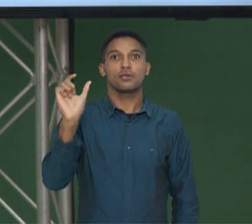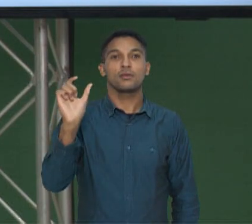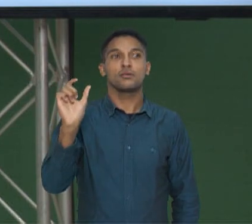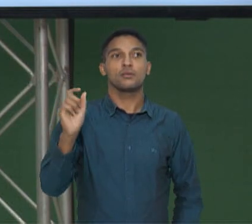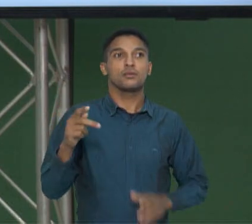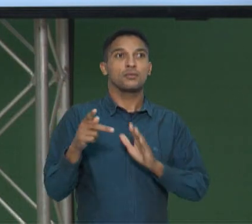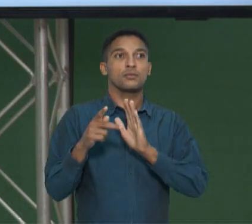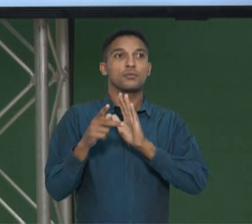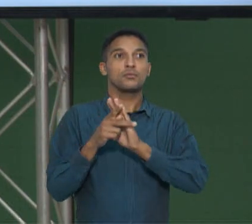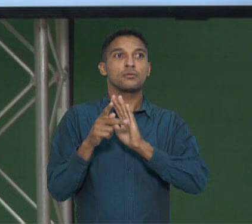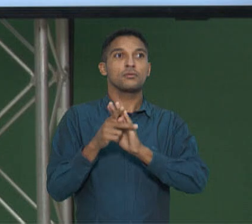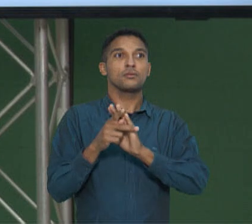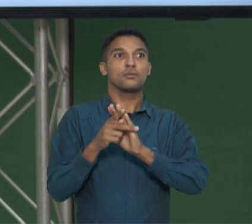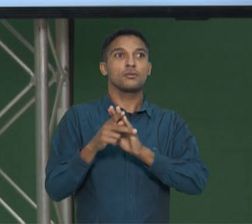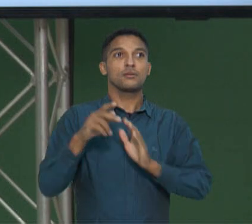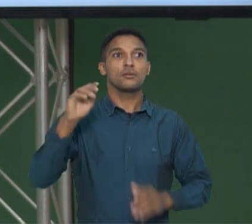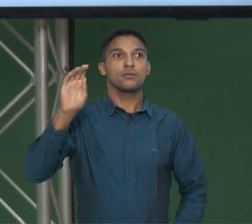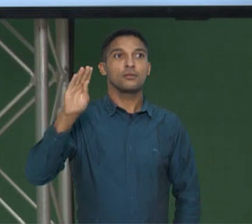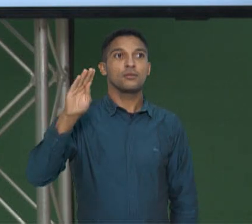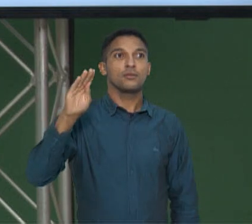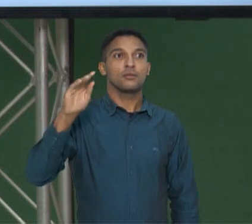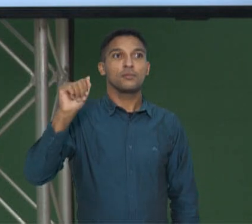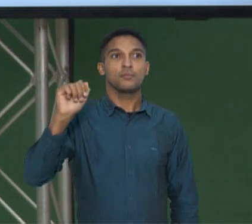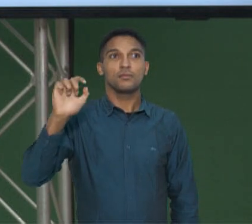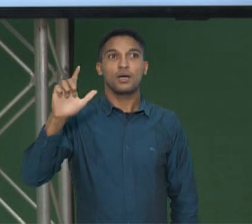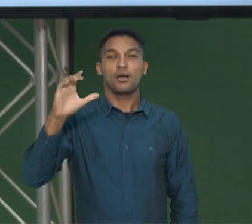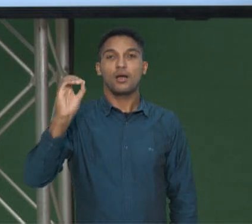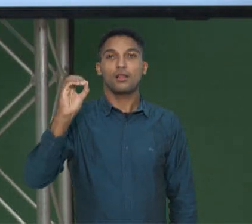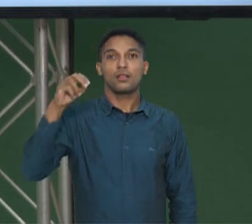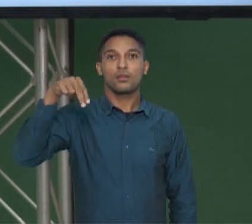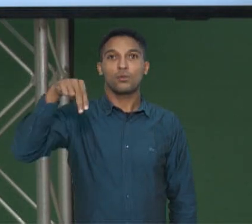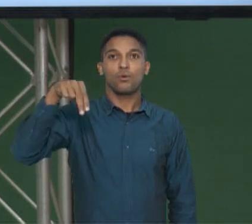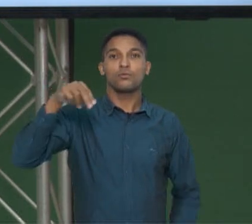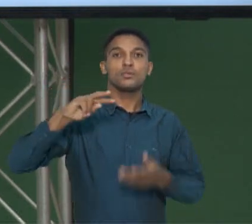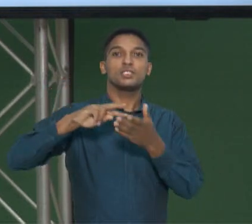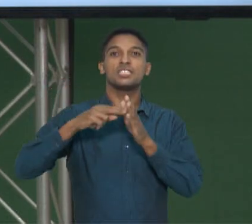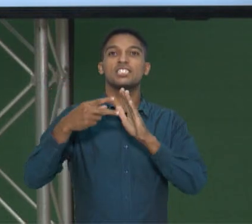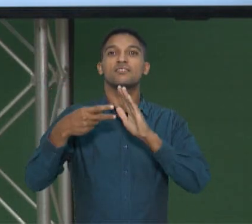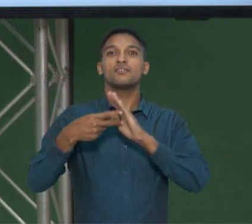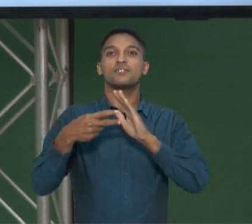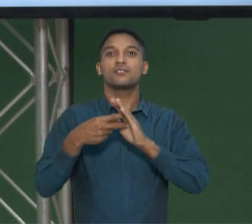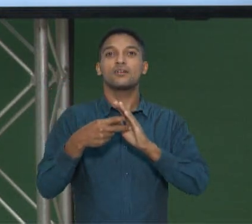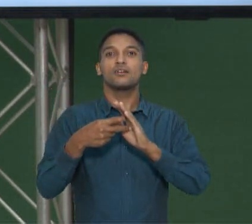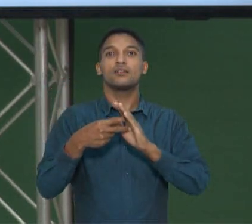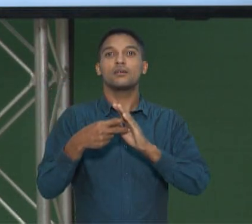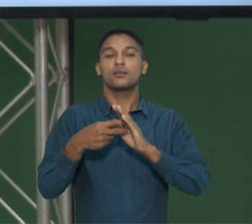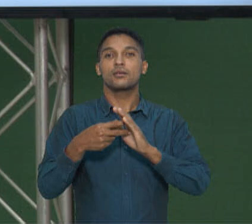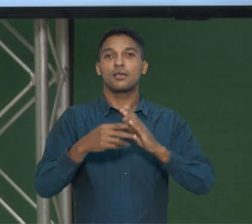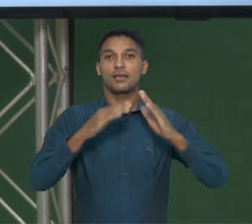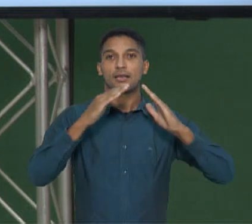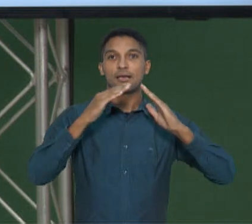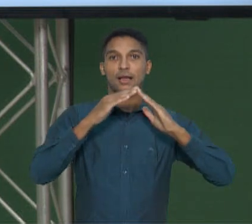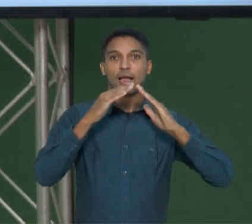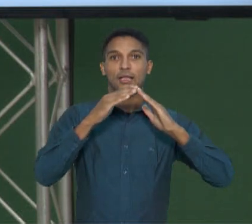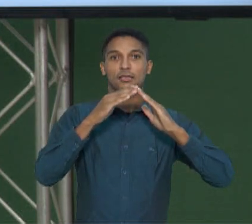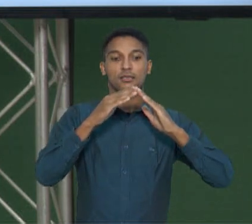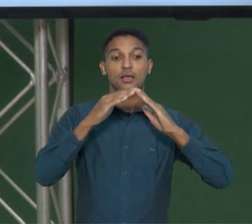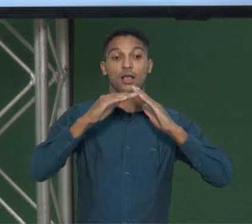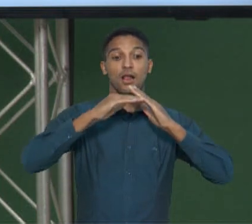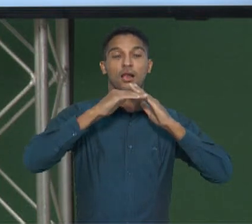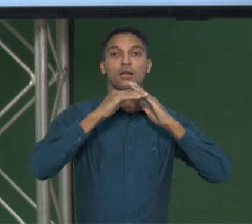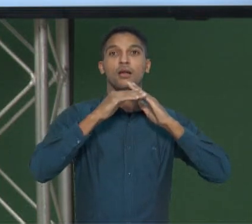sacada, ok? Tomem cuidado com esse termo balcão, que é sacada. Vista al mar, de frente para o mar,